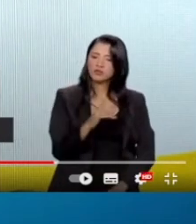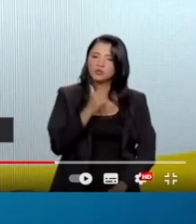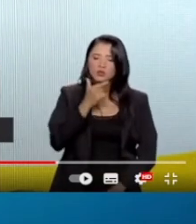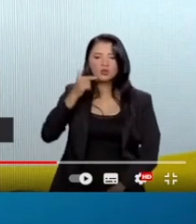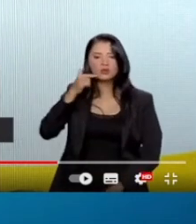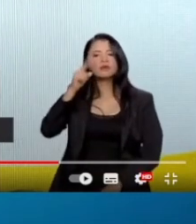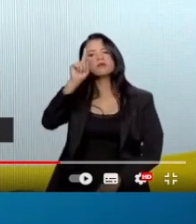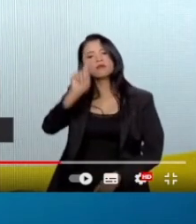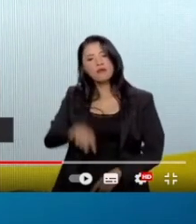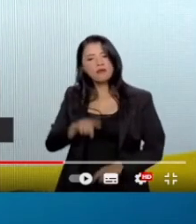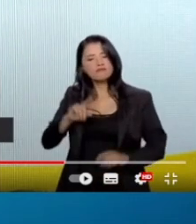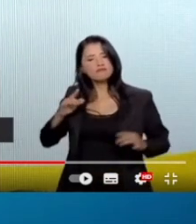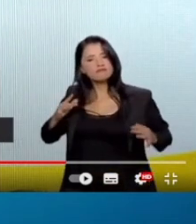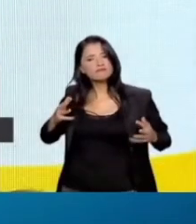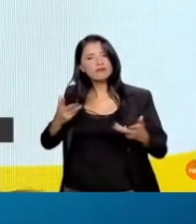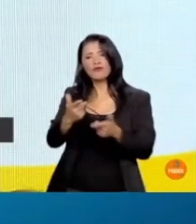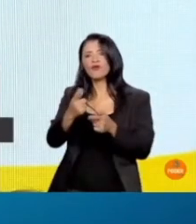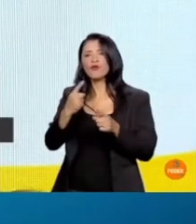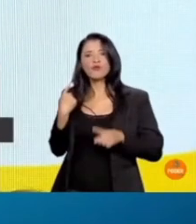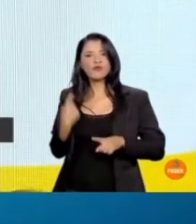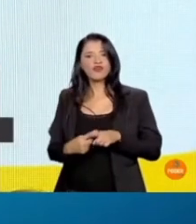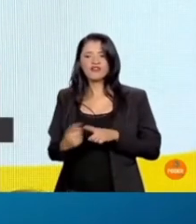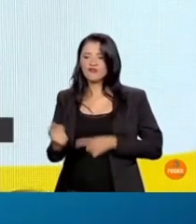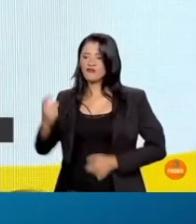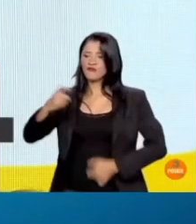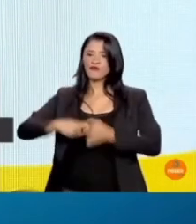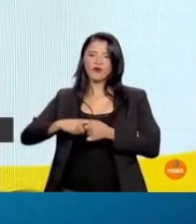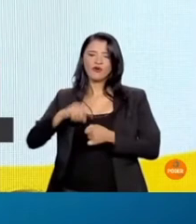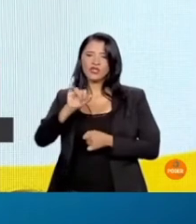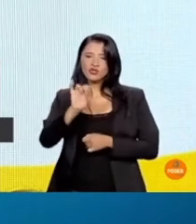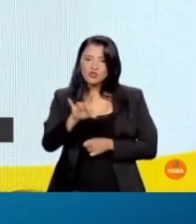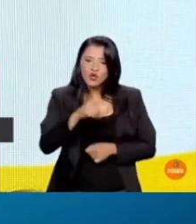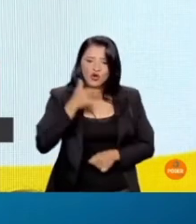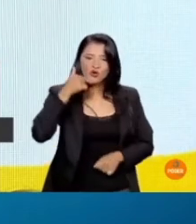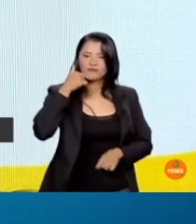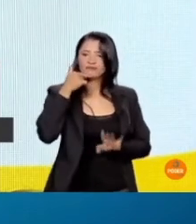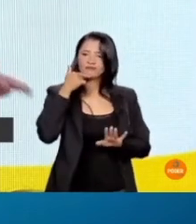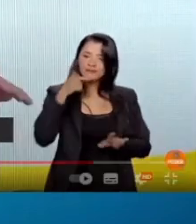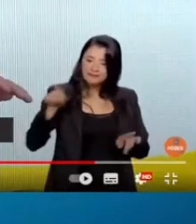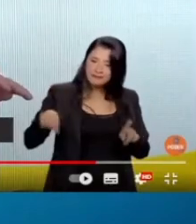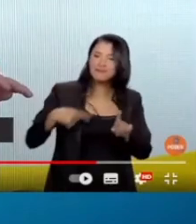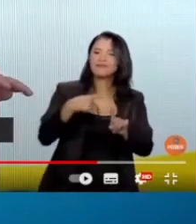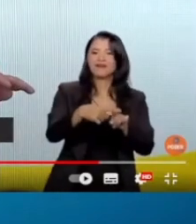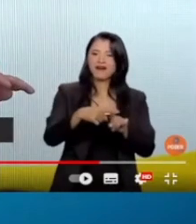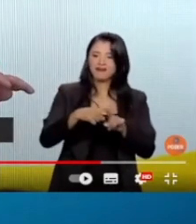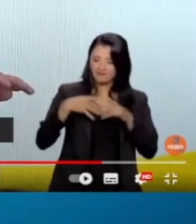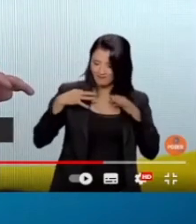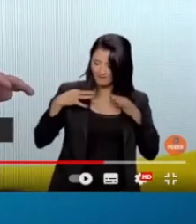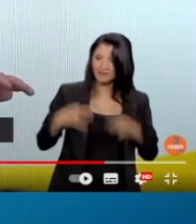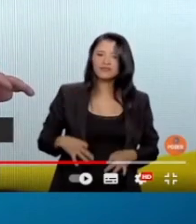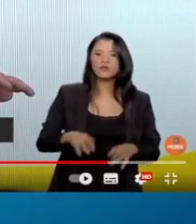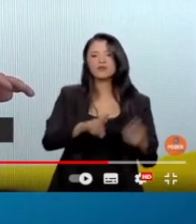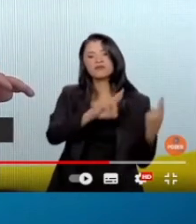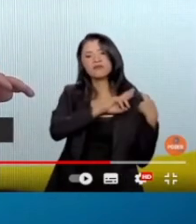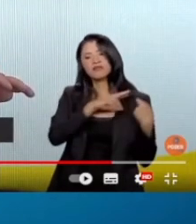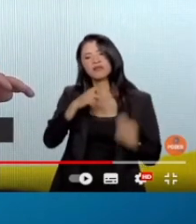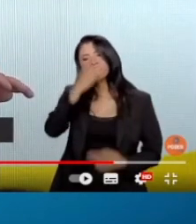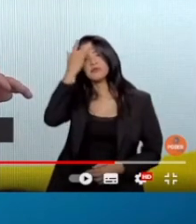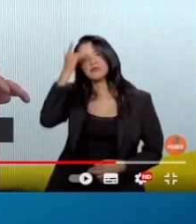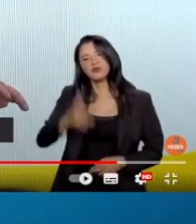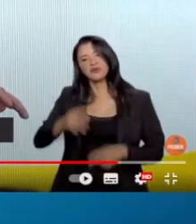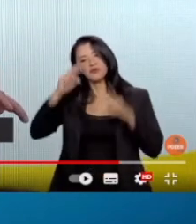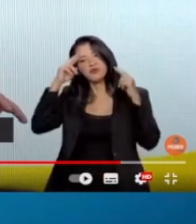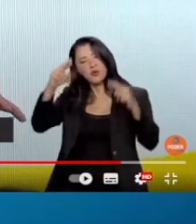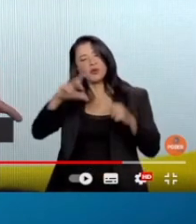é uma coisa extraordinária porque recupera não o sorriso, recupera a dignidade do ser humano.